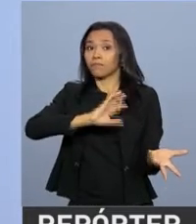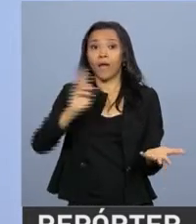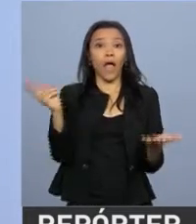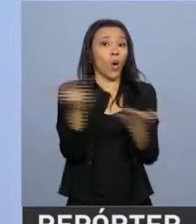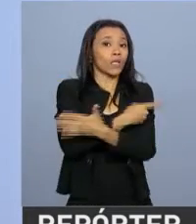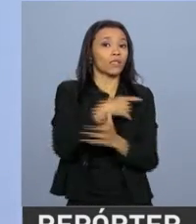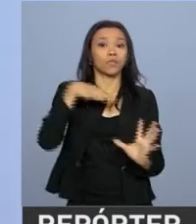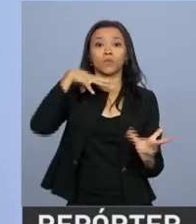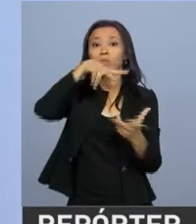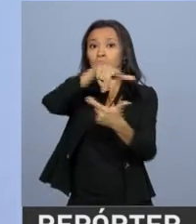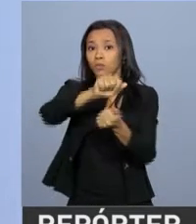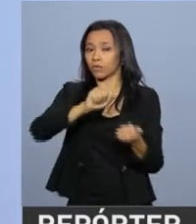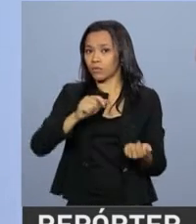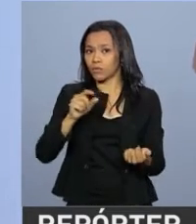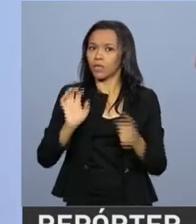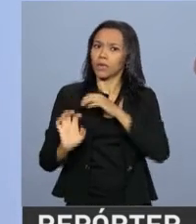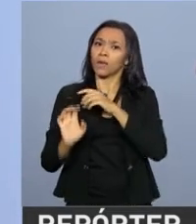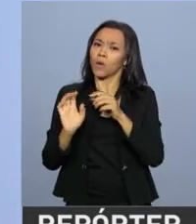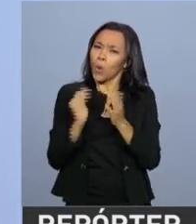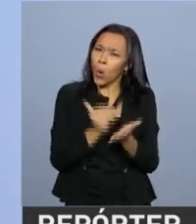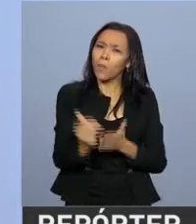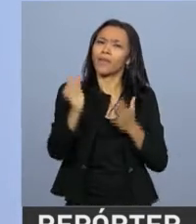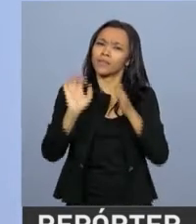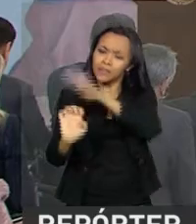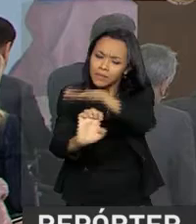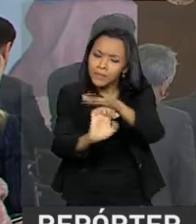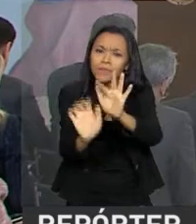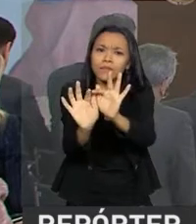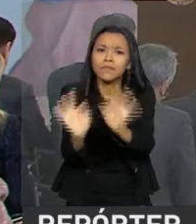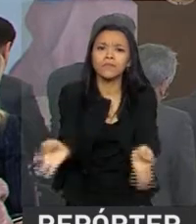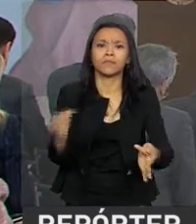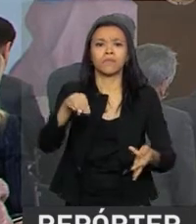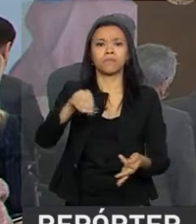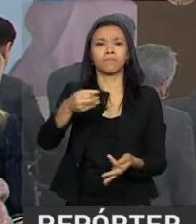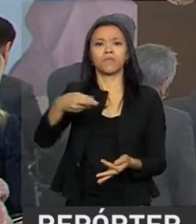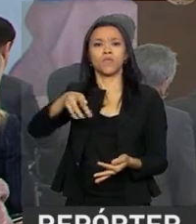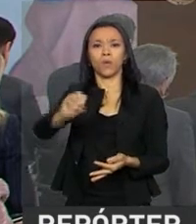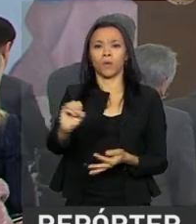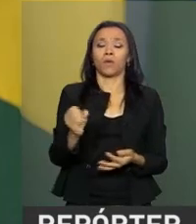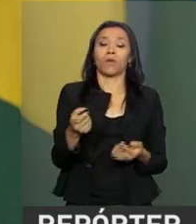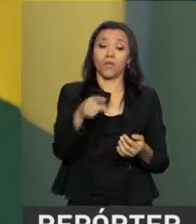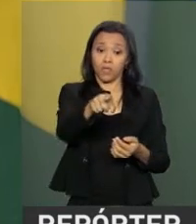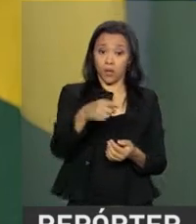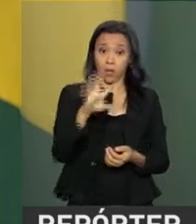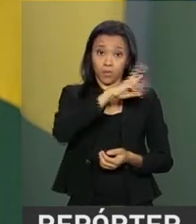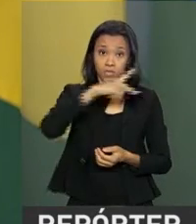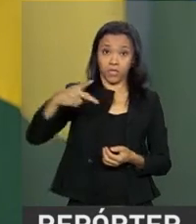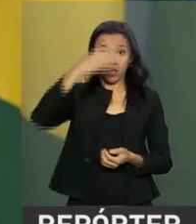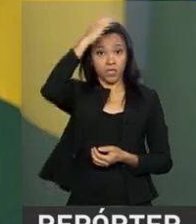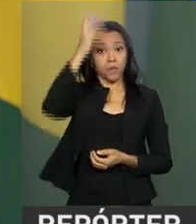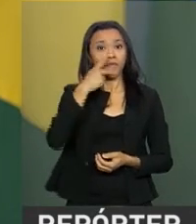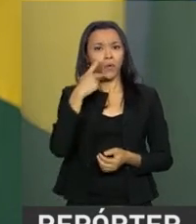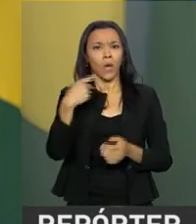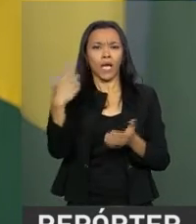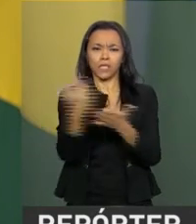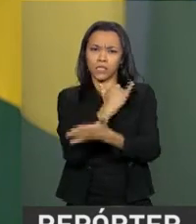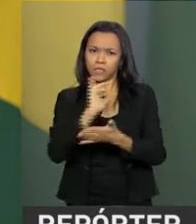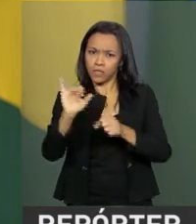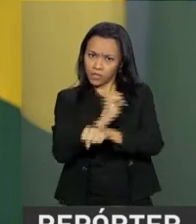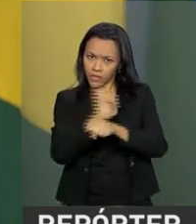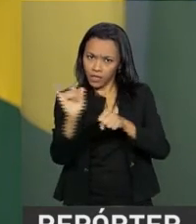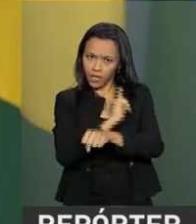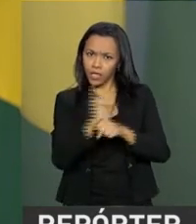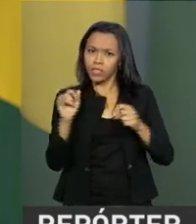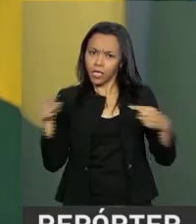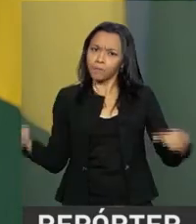ela começa pelas microempresas. Para o presidente Michel Temer, as medidas estão de acordo com os objetivos do governo,